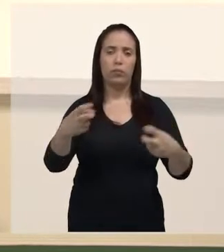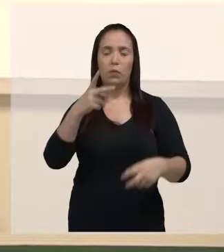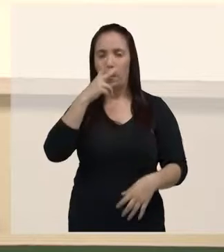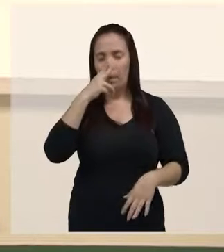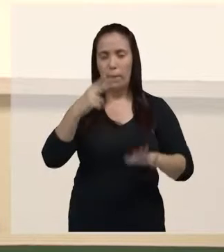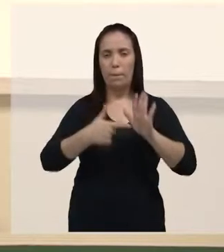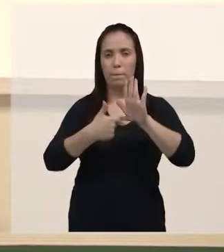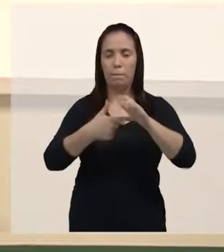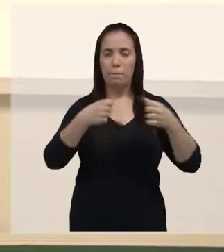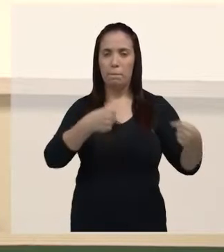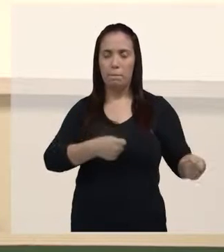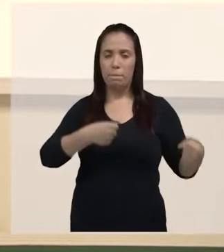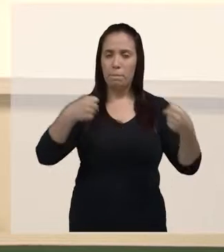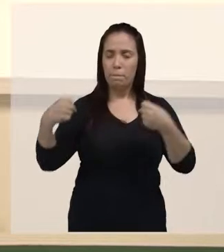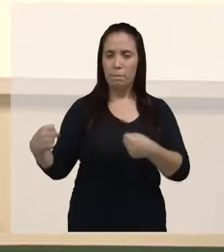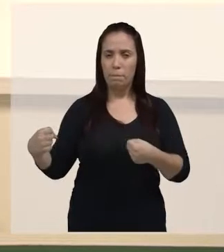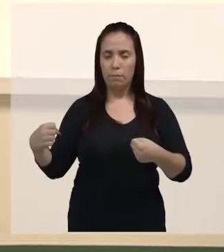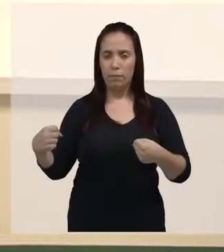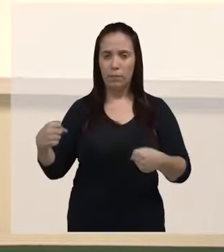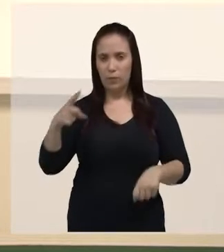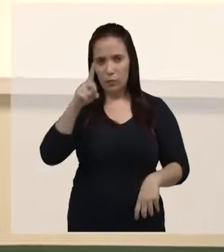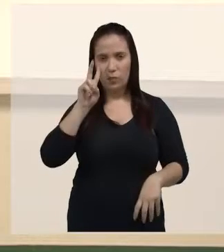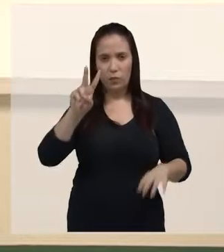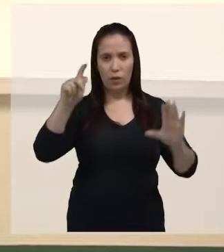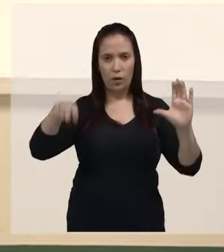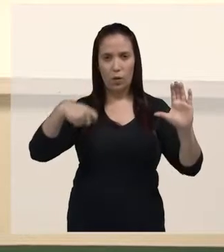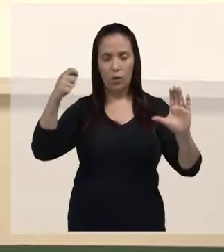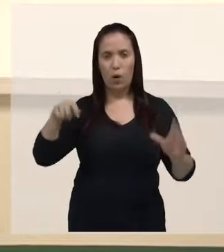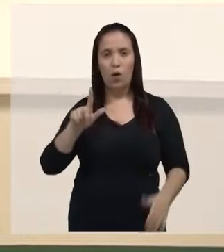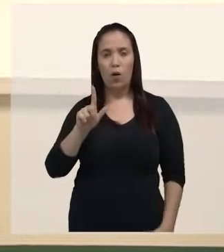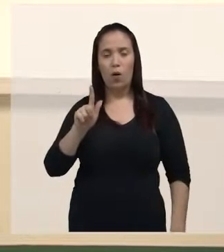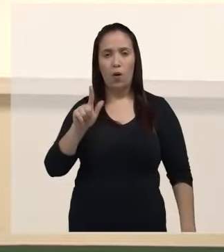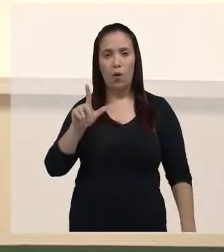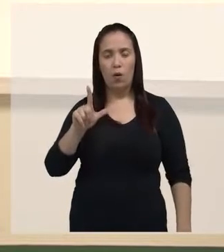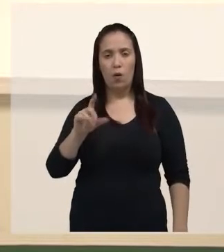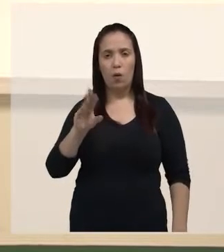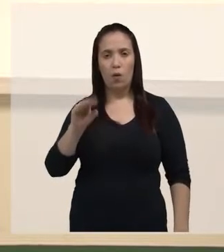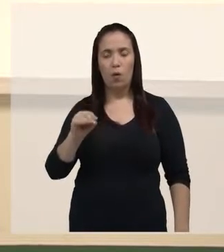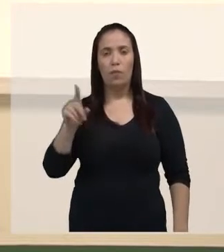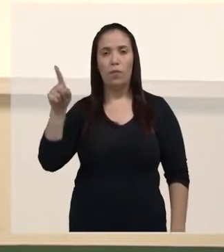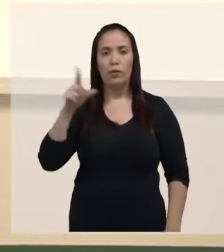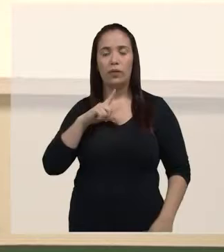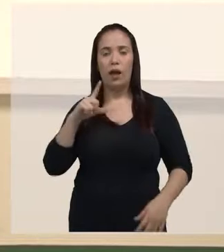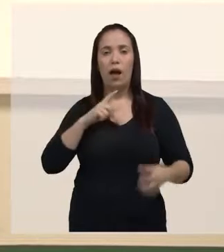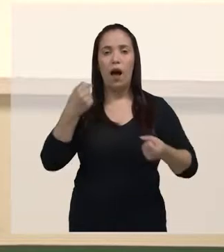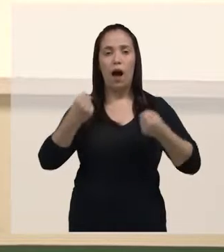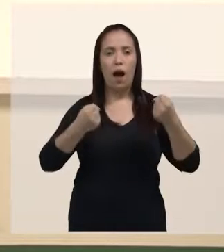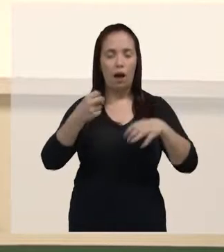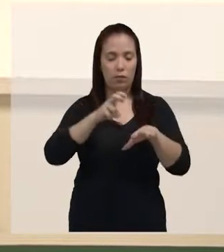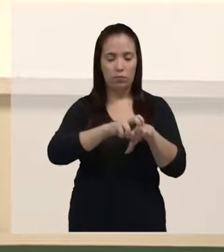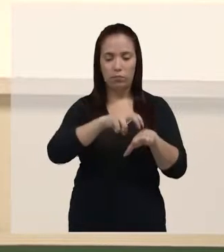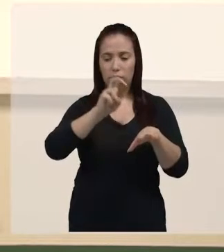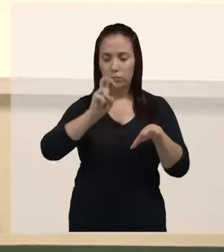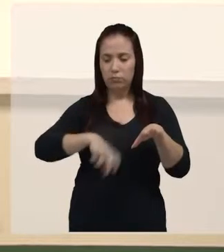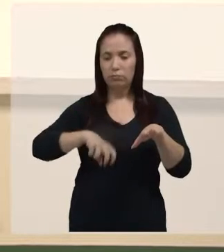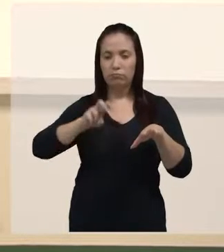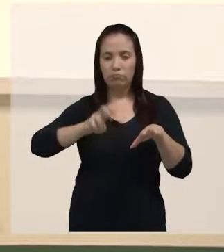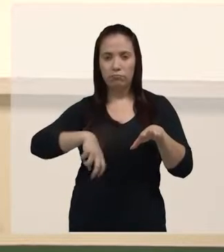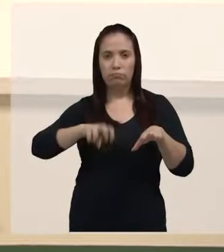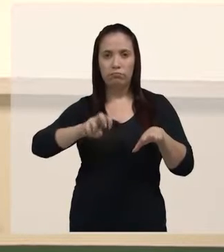poderosas, né? Você vê aquela câmera da Globo, sempre na entrada, eles descendo do carro, passando, a mulher abrindo a porta,